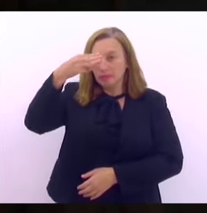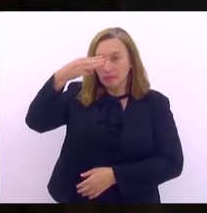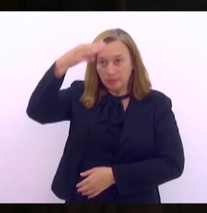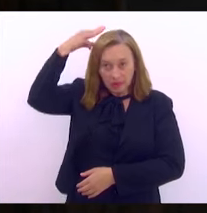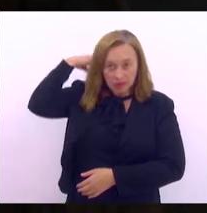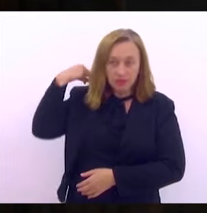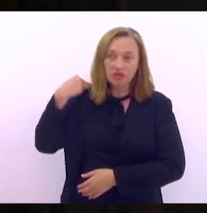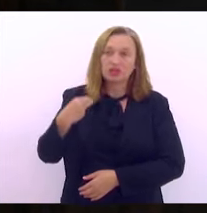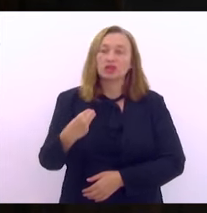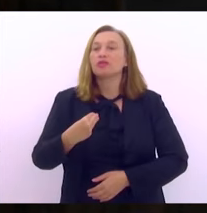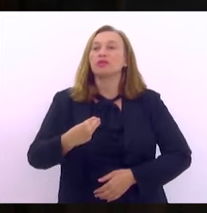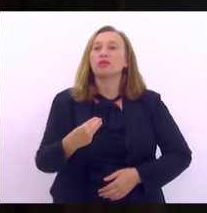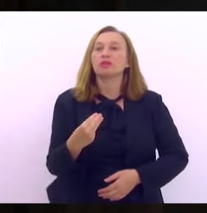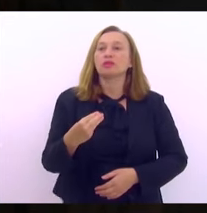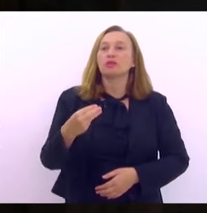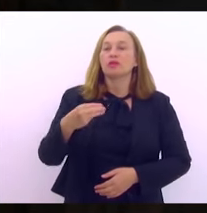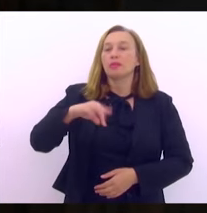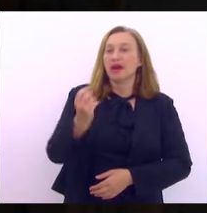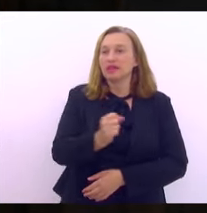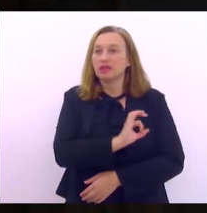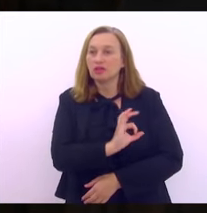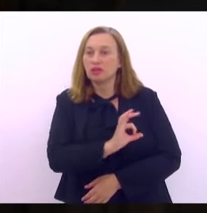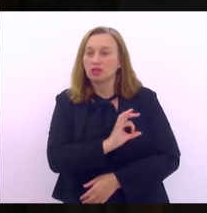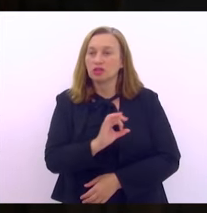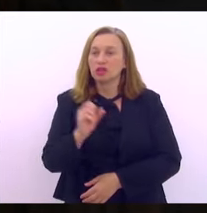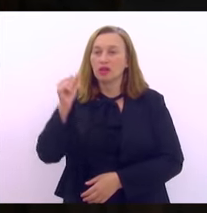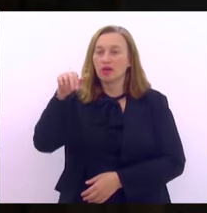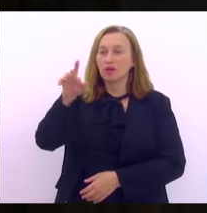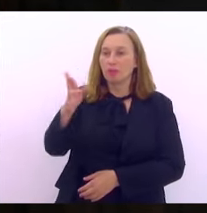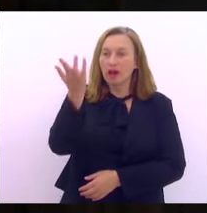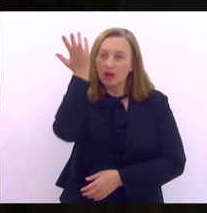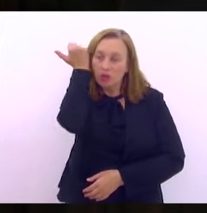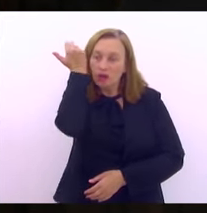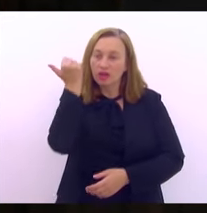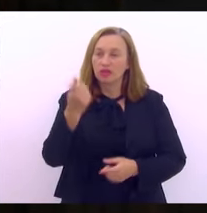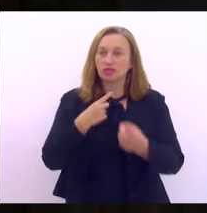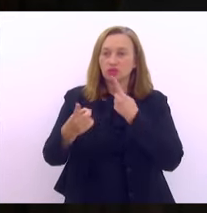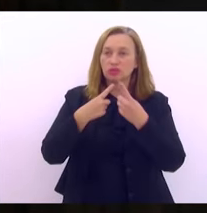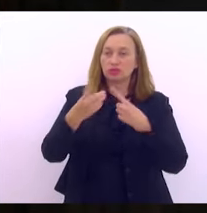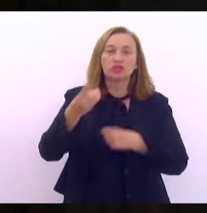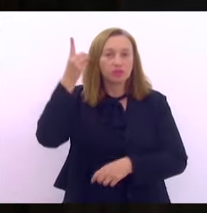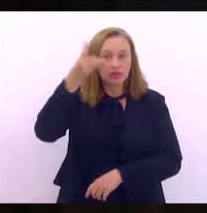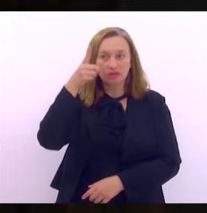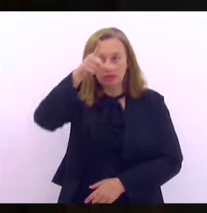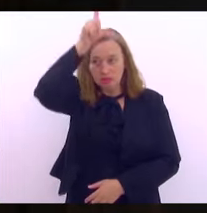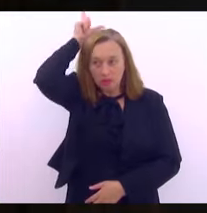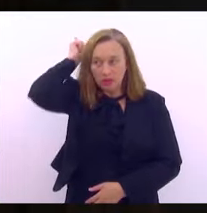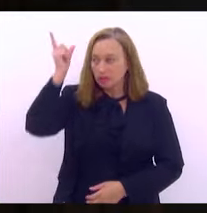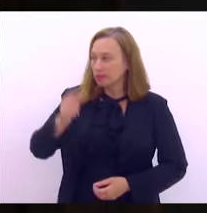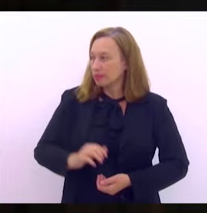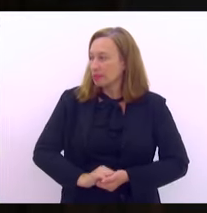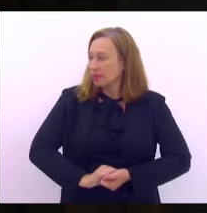Eliomar Coelho. Em discussão. Para discutir, deputado Luiz Paulo.